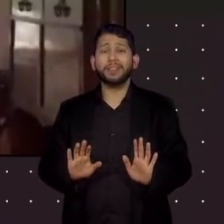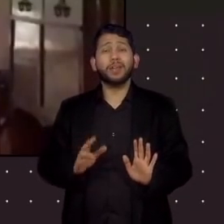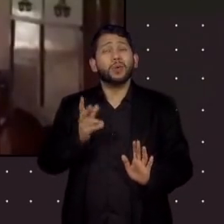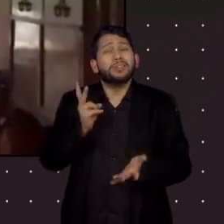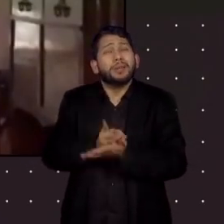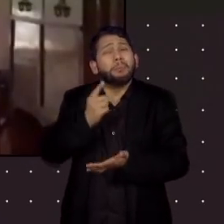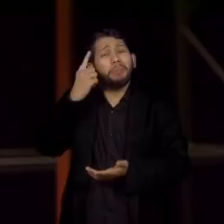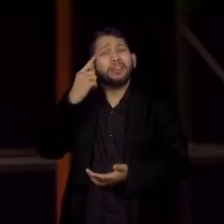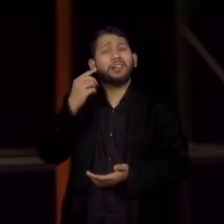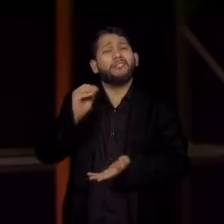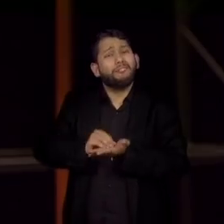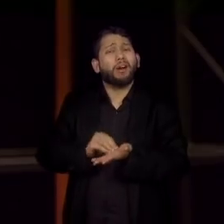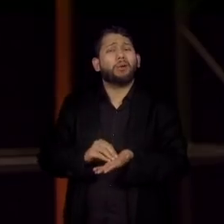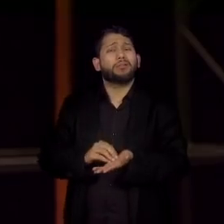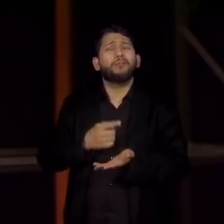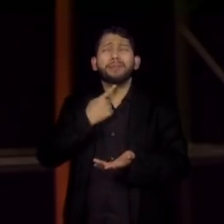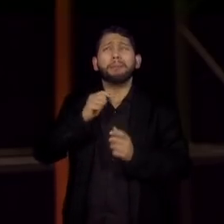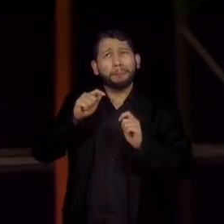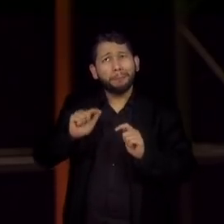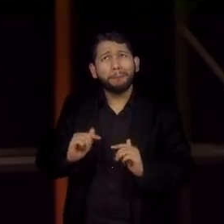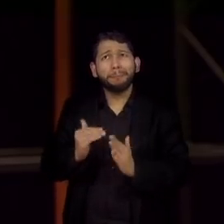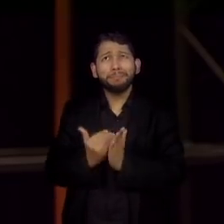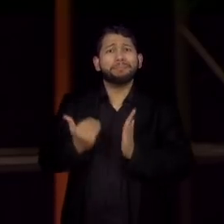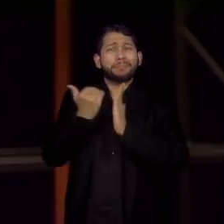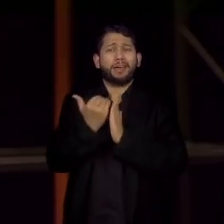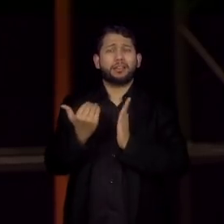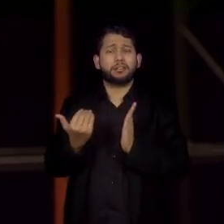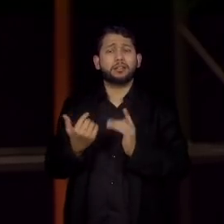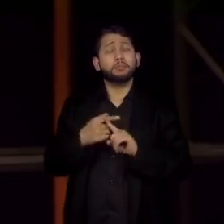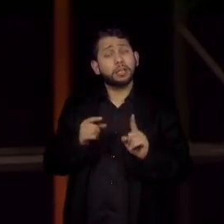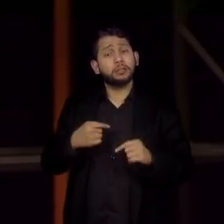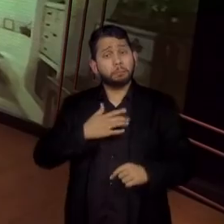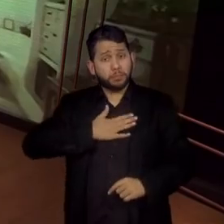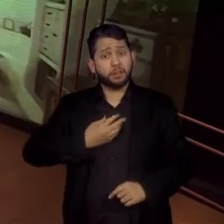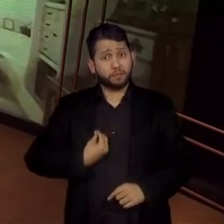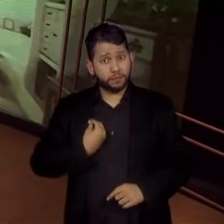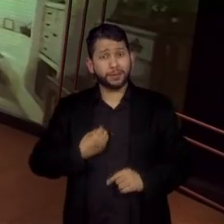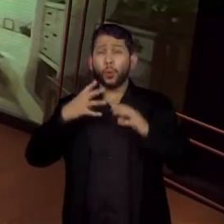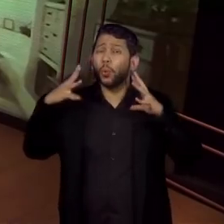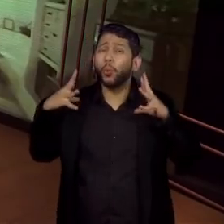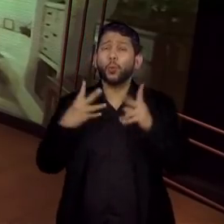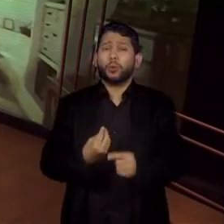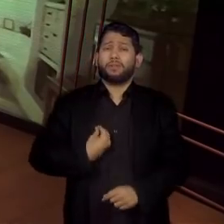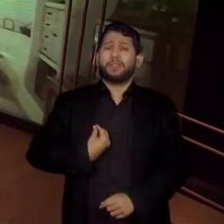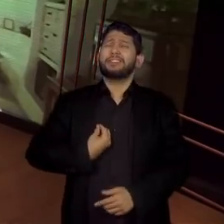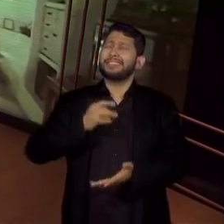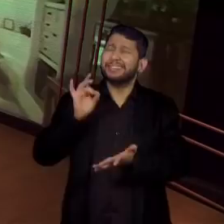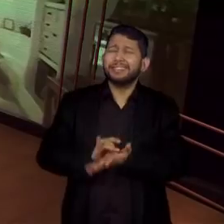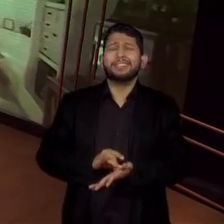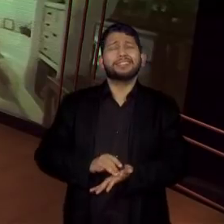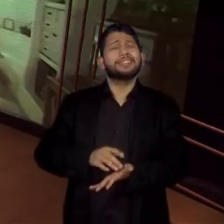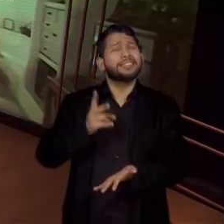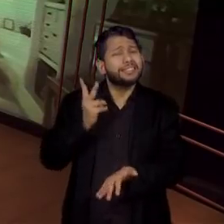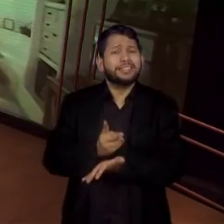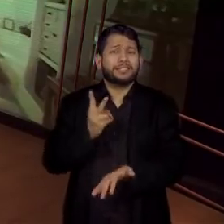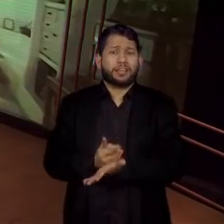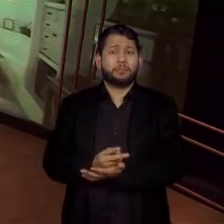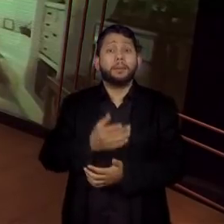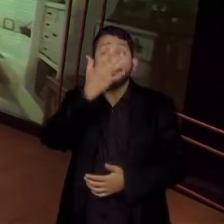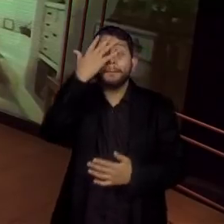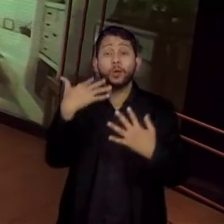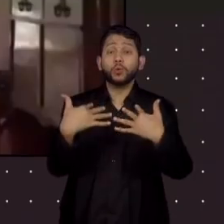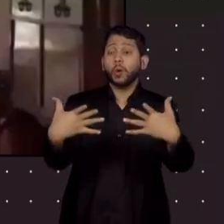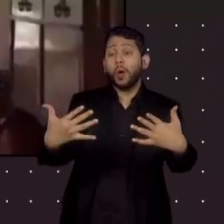fazer mais, mas tudo foi muito verdadeiro, tudo é muito verdadeiro. A minha relação com o público é